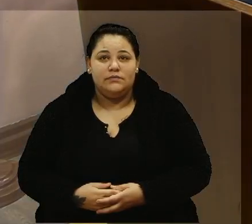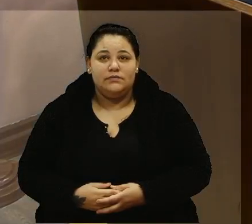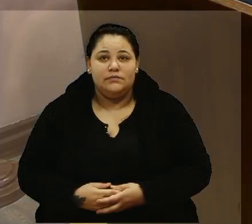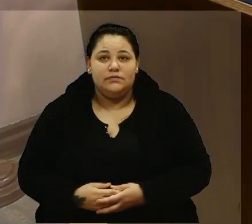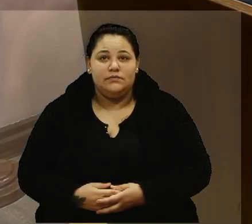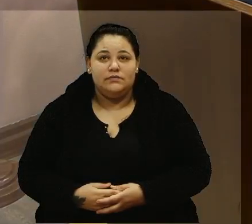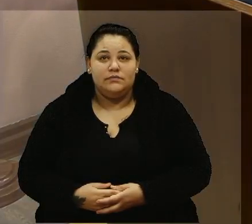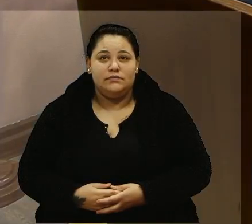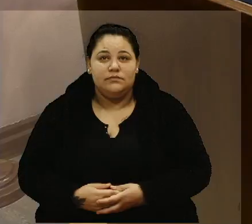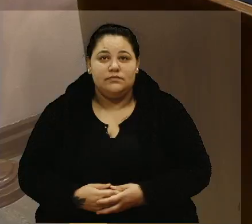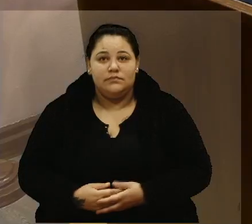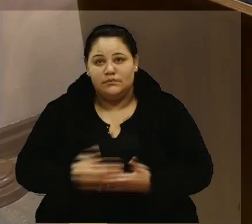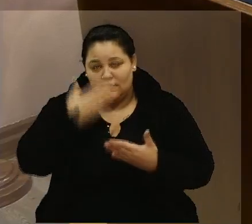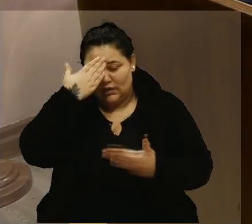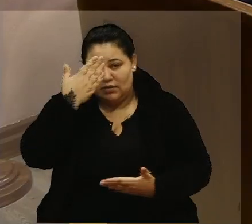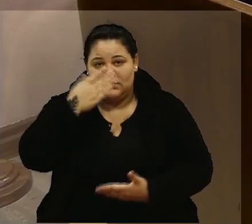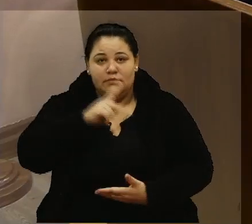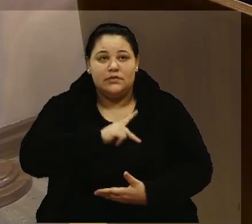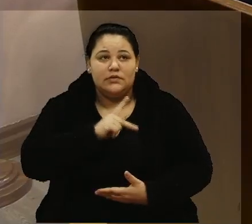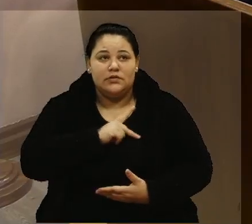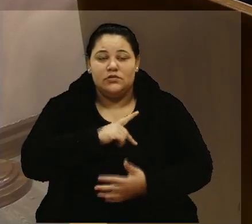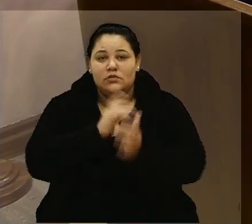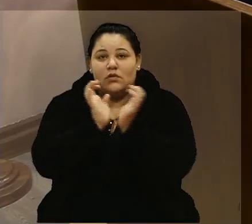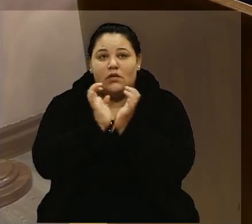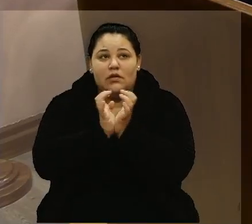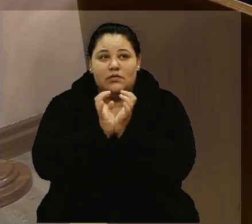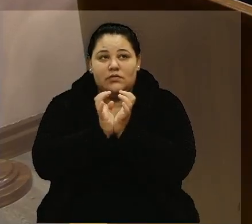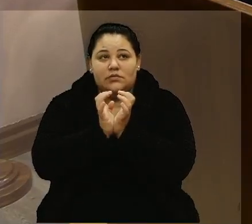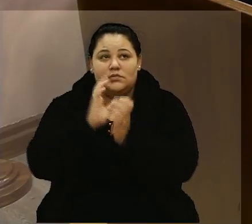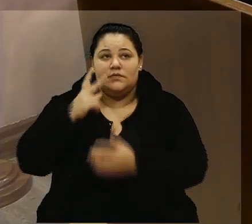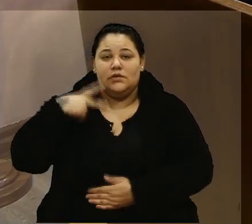Obrigado, presidente, colegas vereadores.